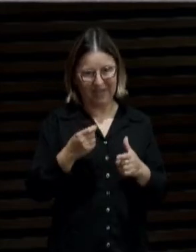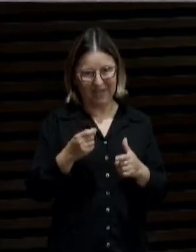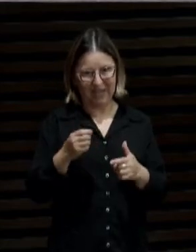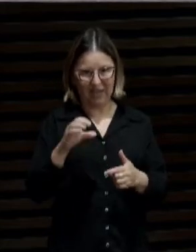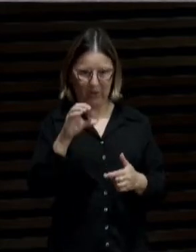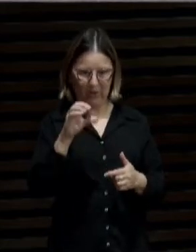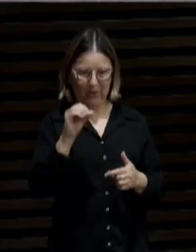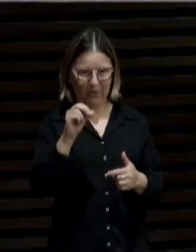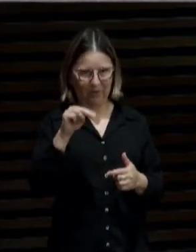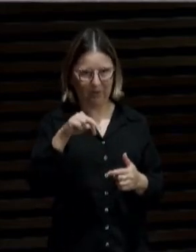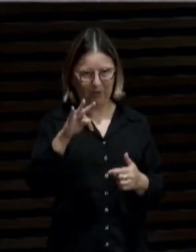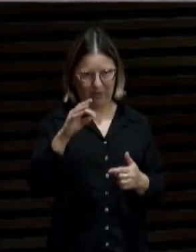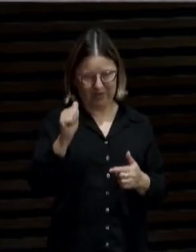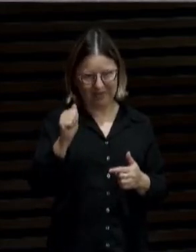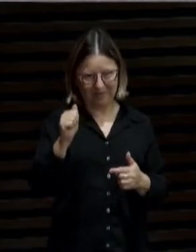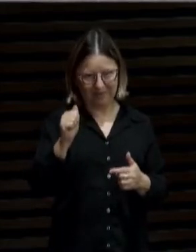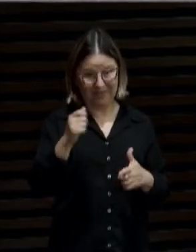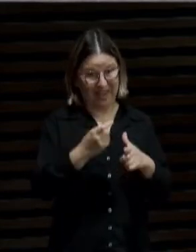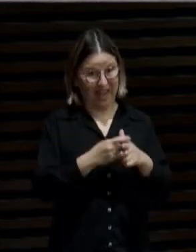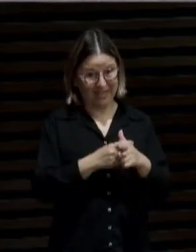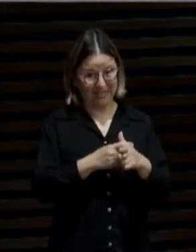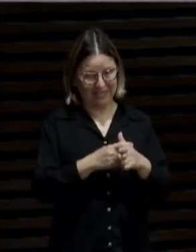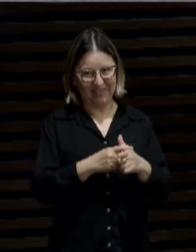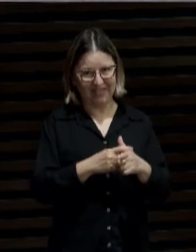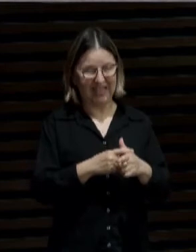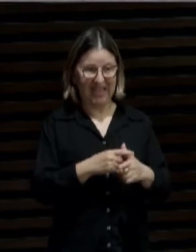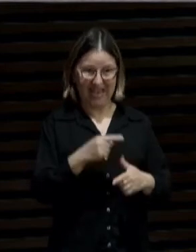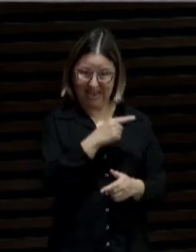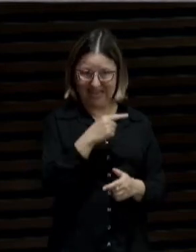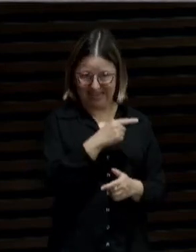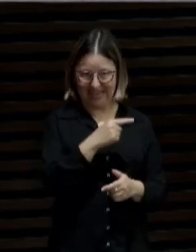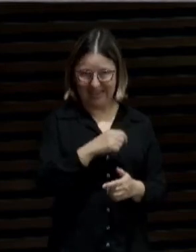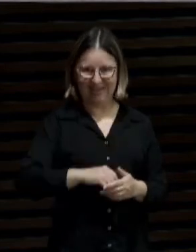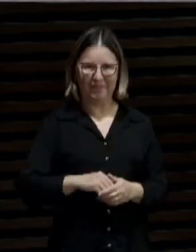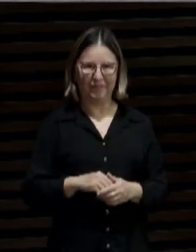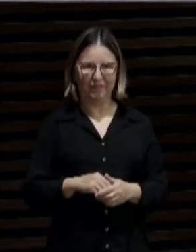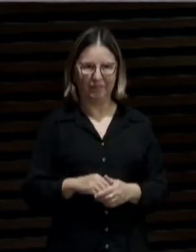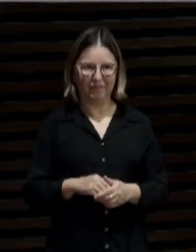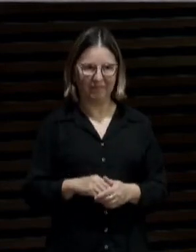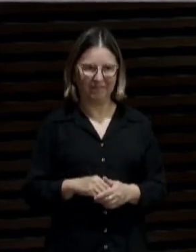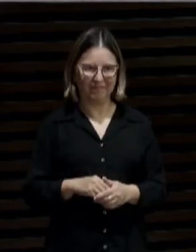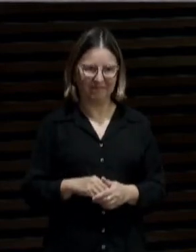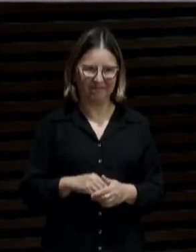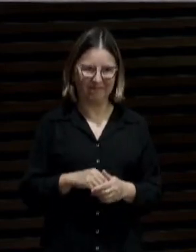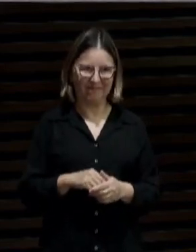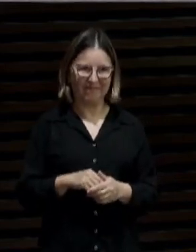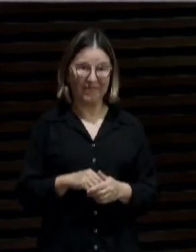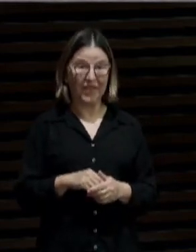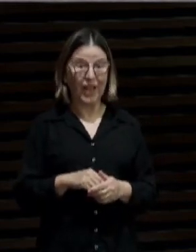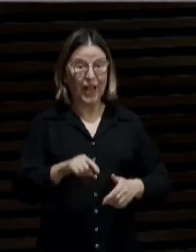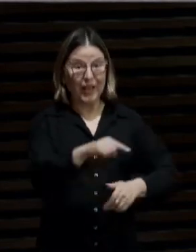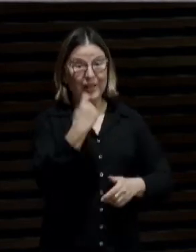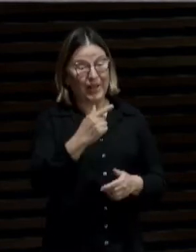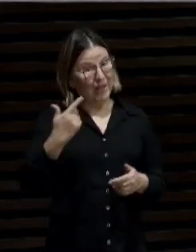Para que alguém apresente a sua justiça perante Deus, ele precisa ter a justiça. Nós não temos, nós estamos com a